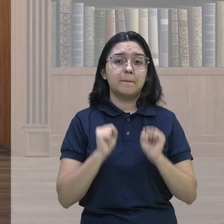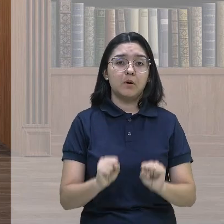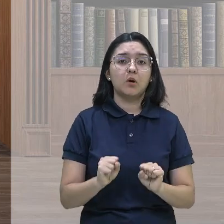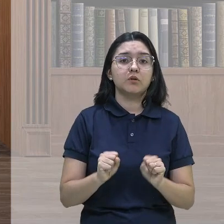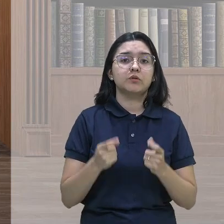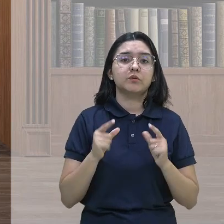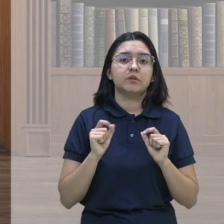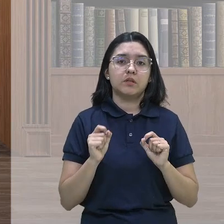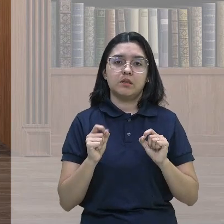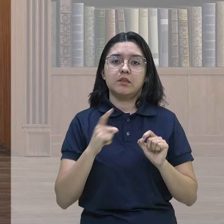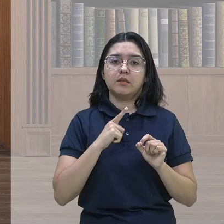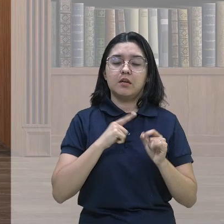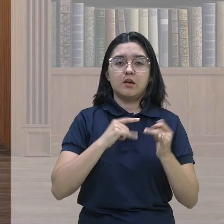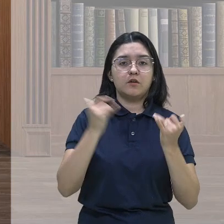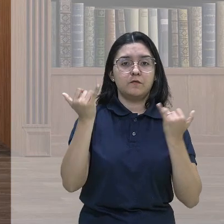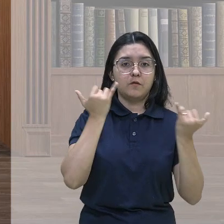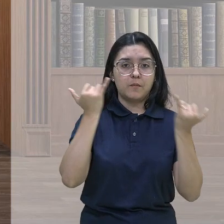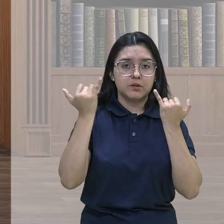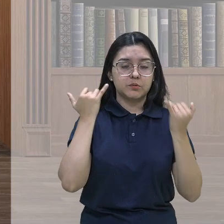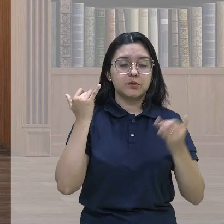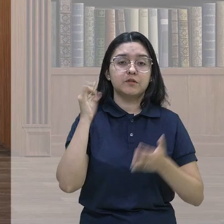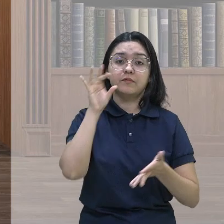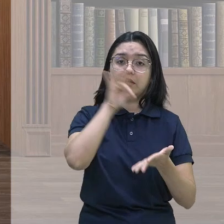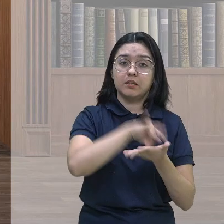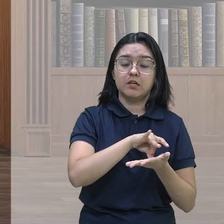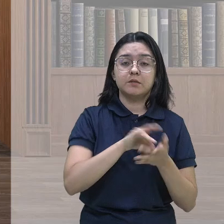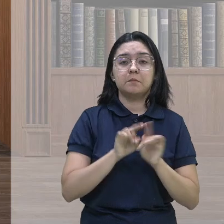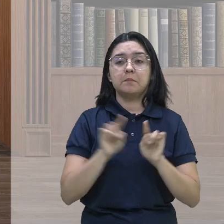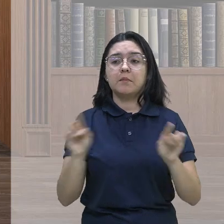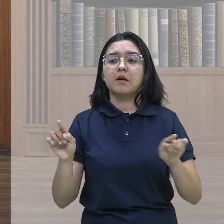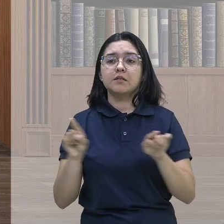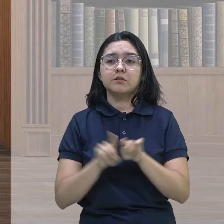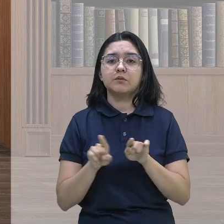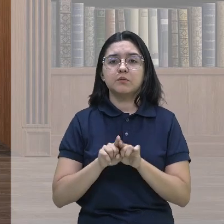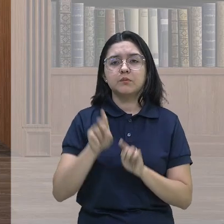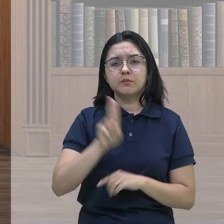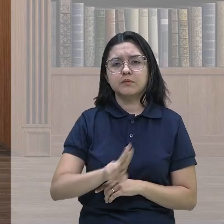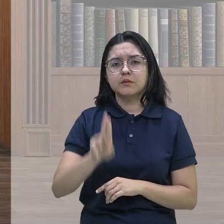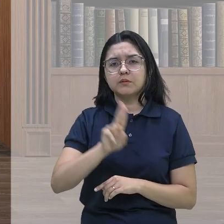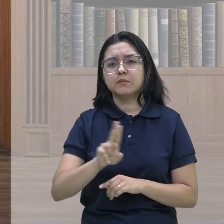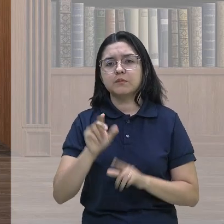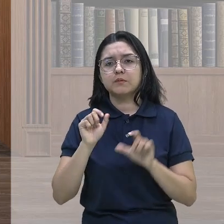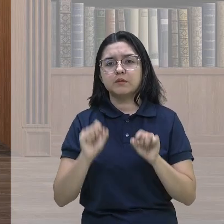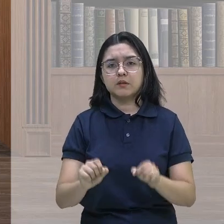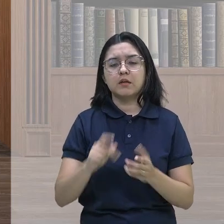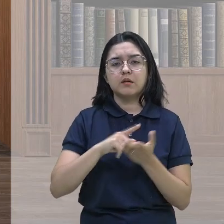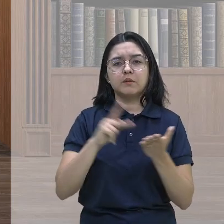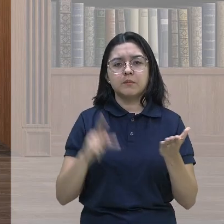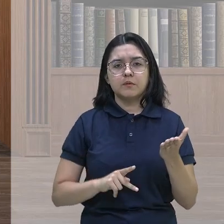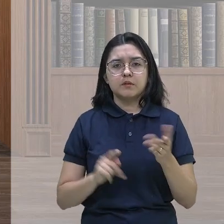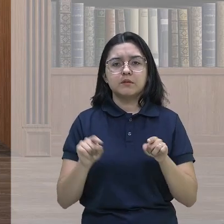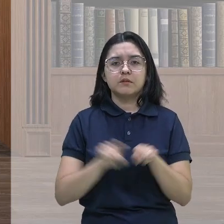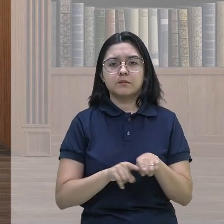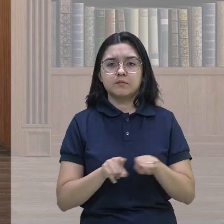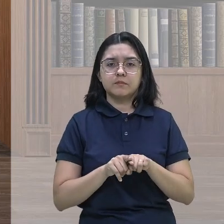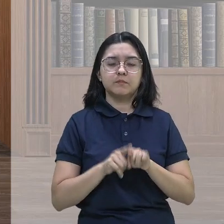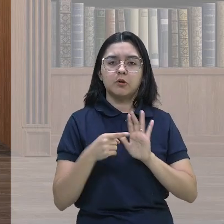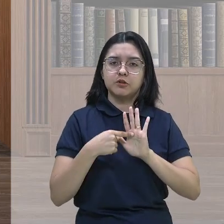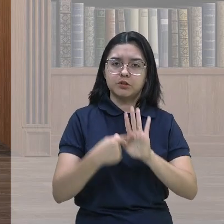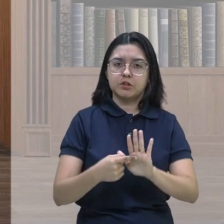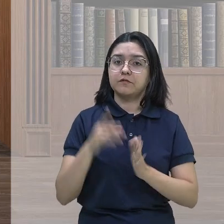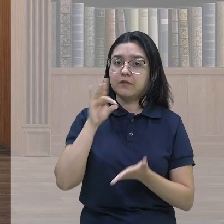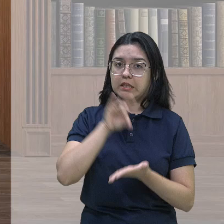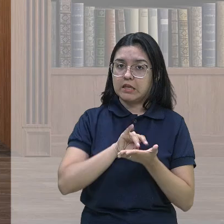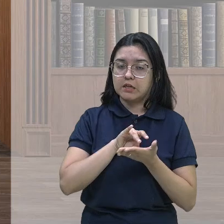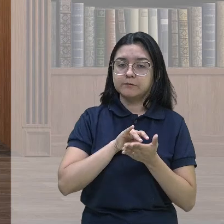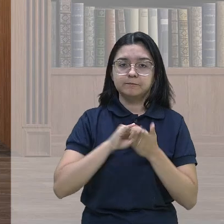trazer informações reais, mas sem perder essa realidade, essa veracidade dos fatos. Então,